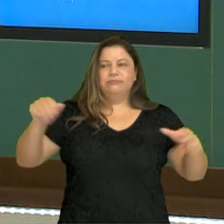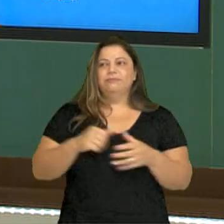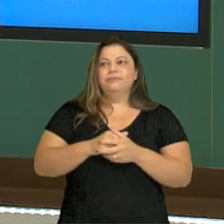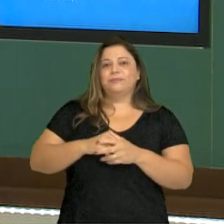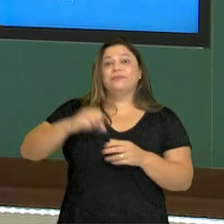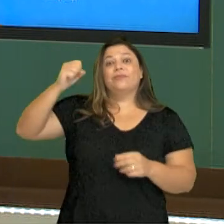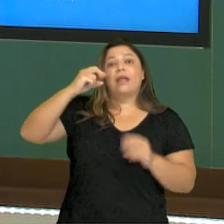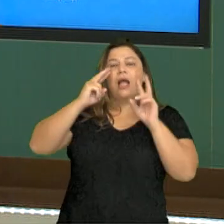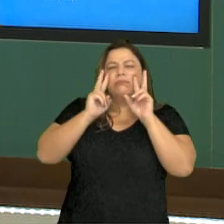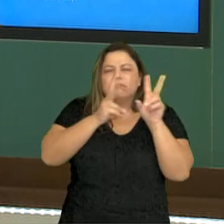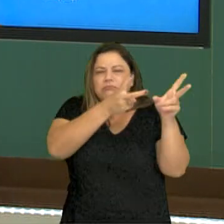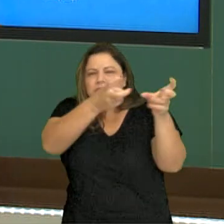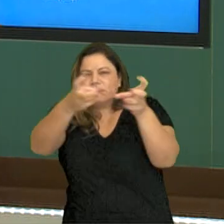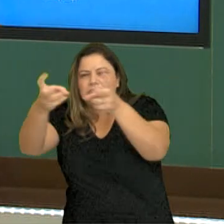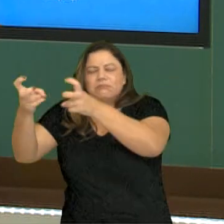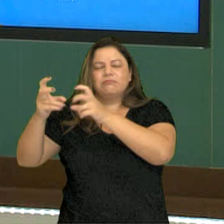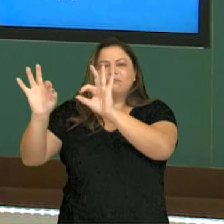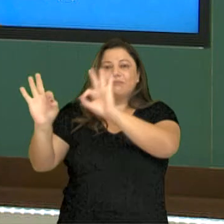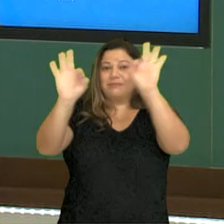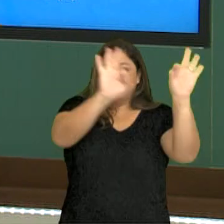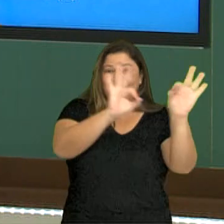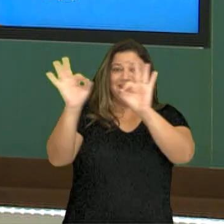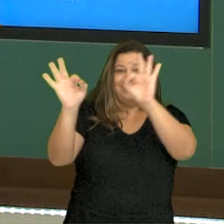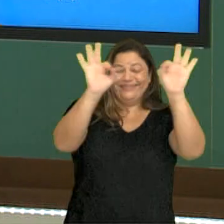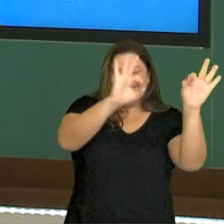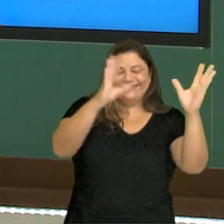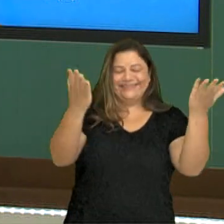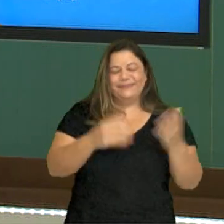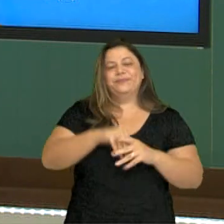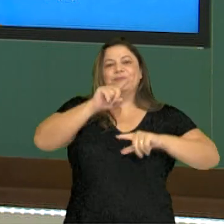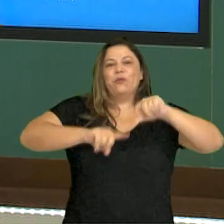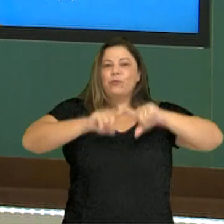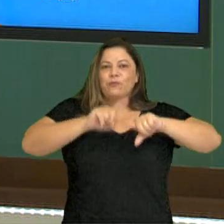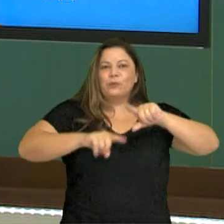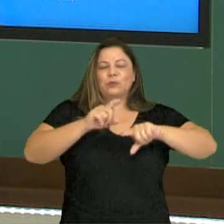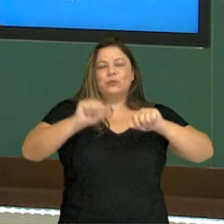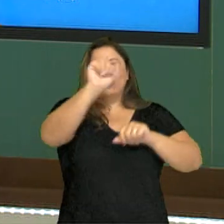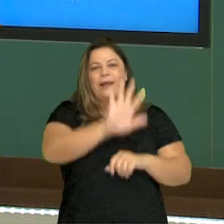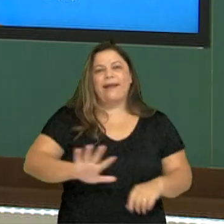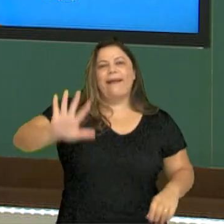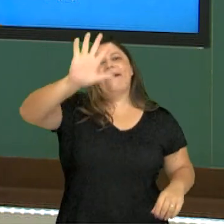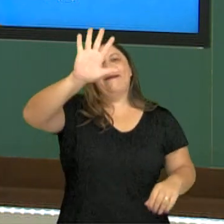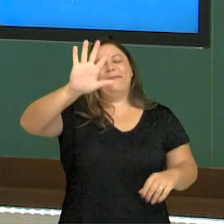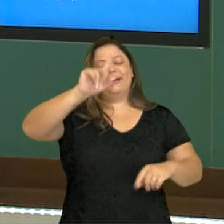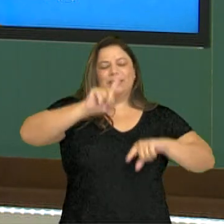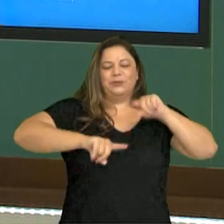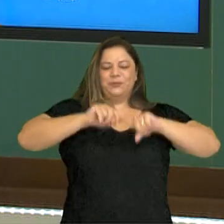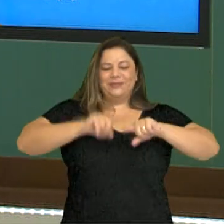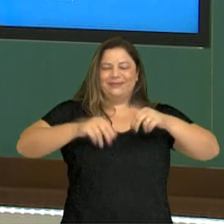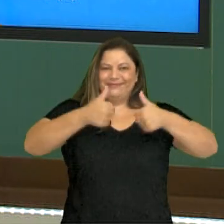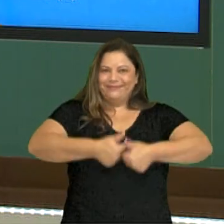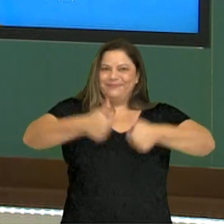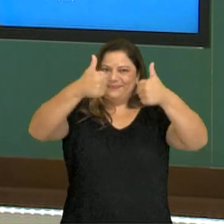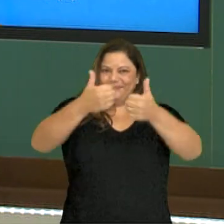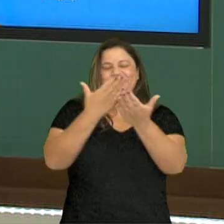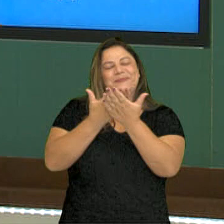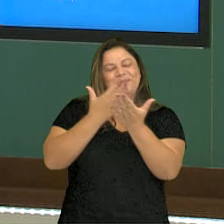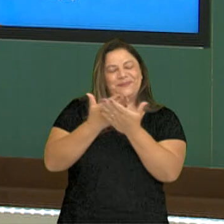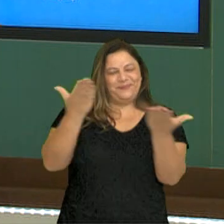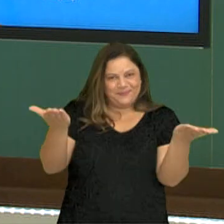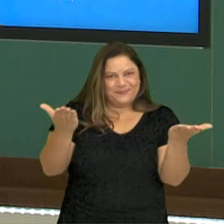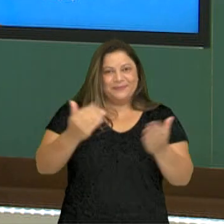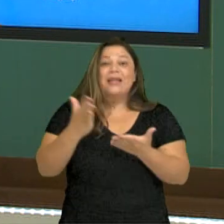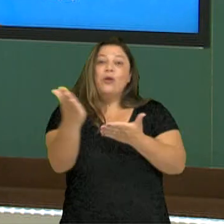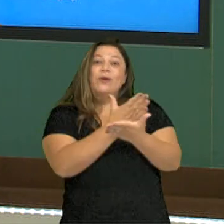as imagens, o professor e o seu material. Com certeza vai render muito mais os seus estudos. E o